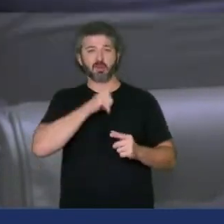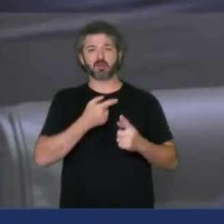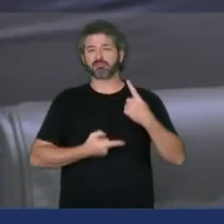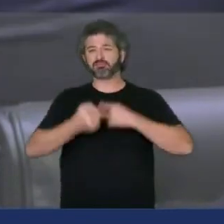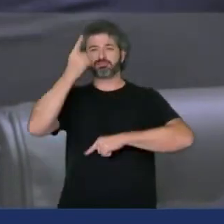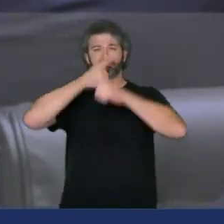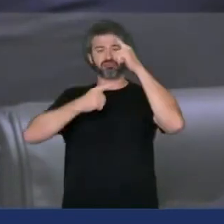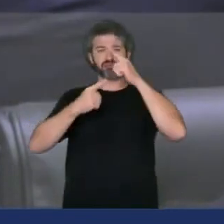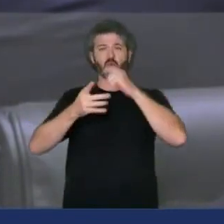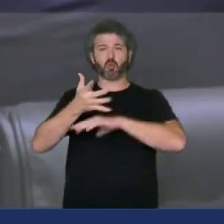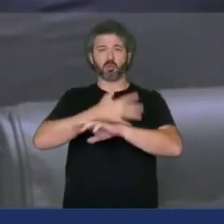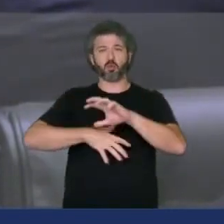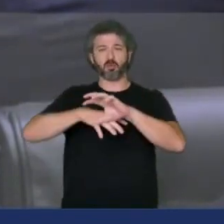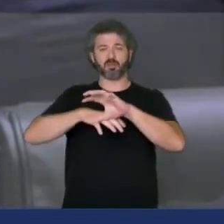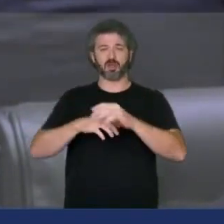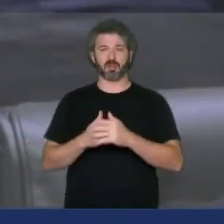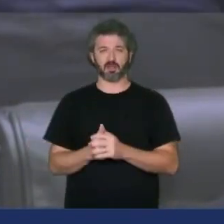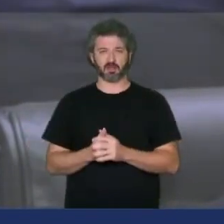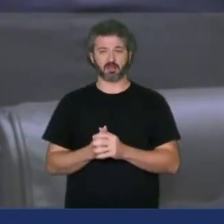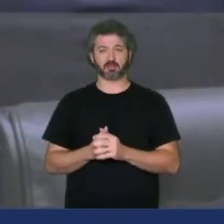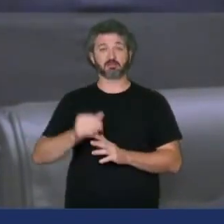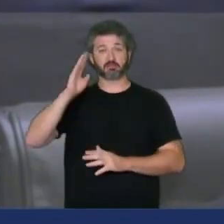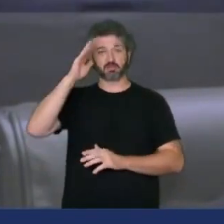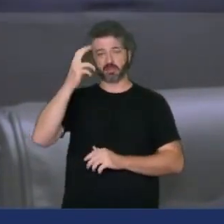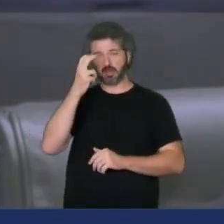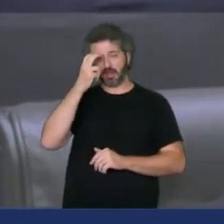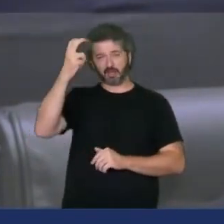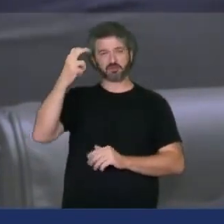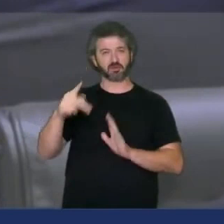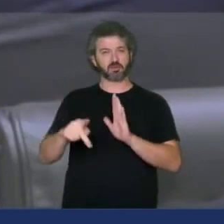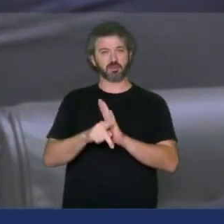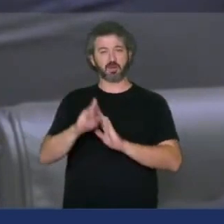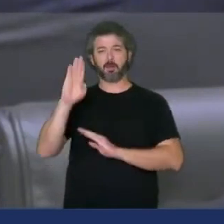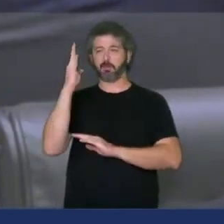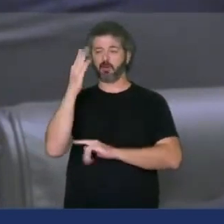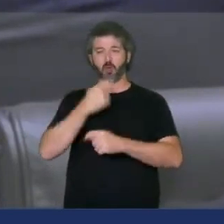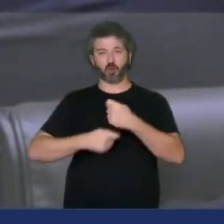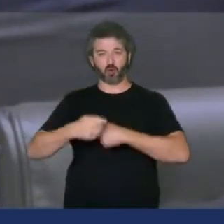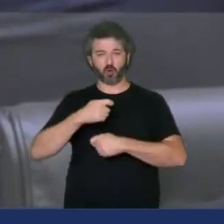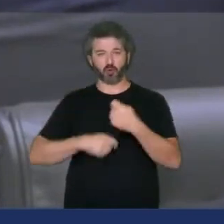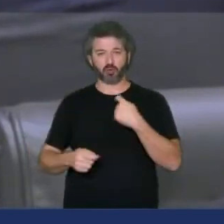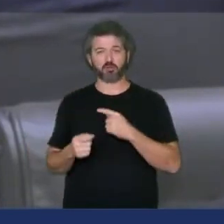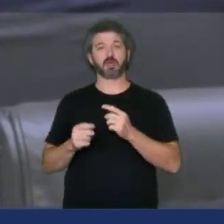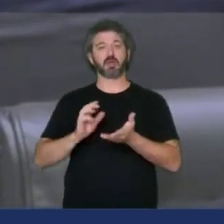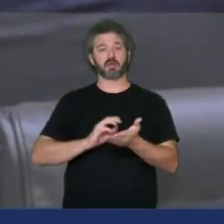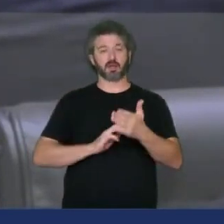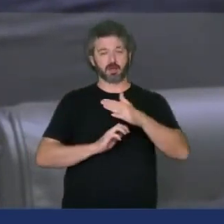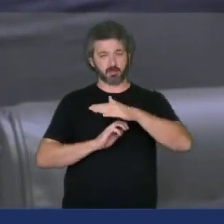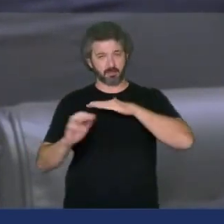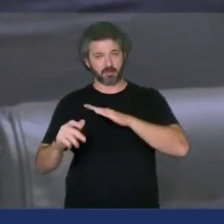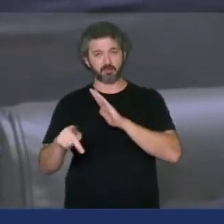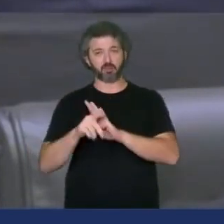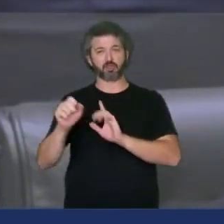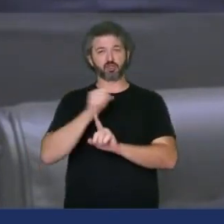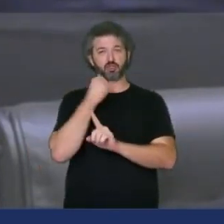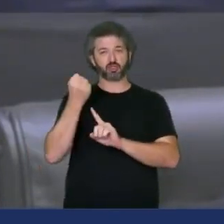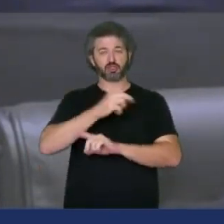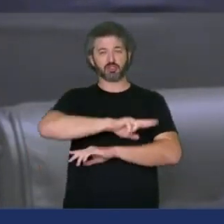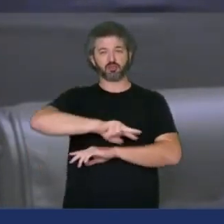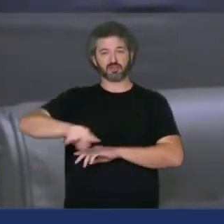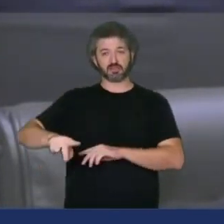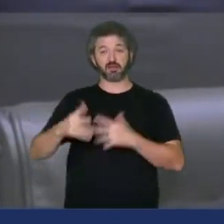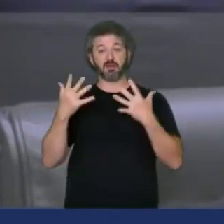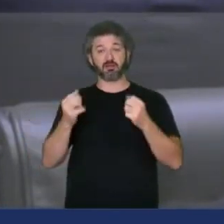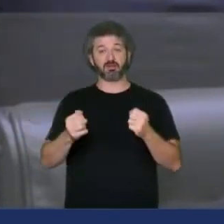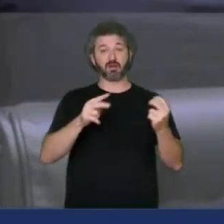a partir da criatividade da bioeconomia e dos Empreendimentos da sorte biodiversidade vamos iniciar